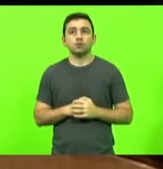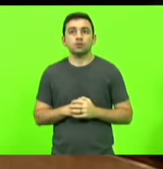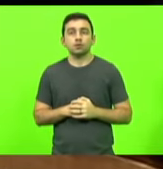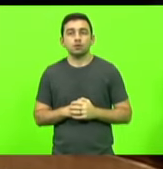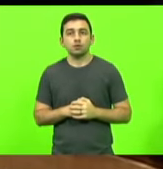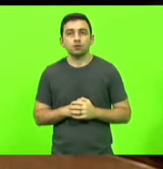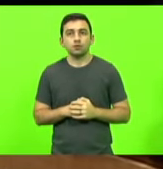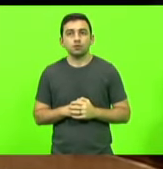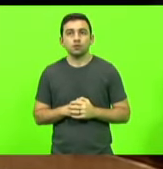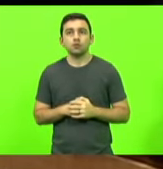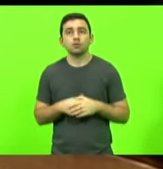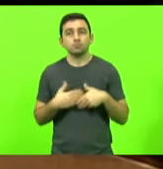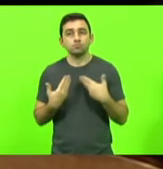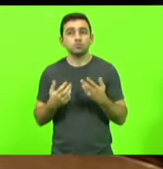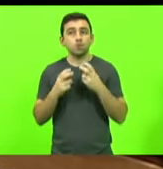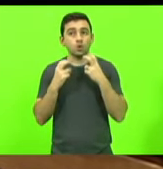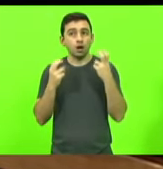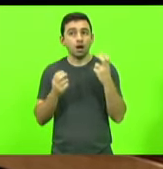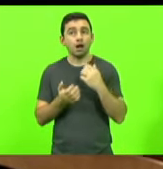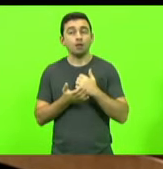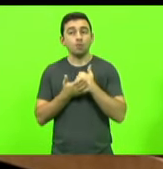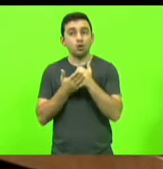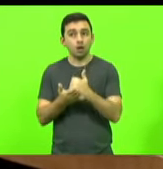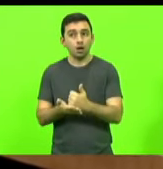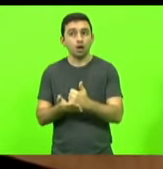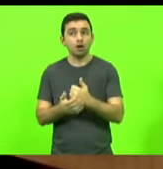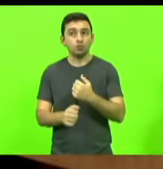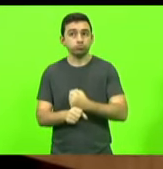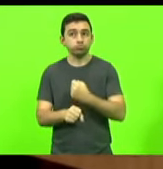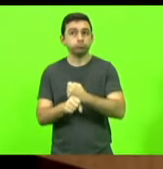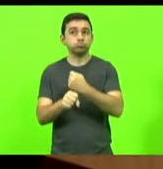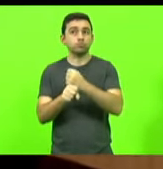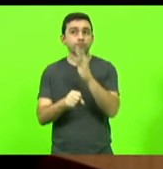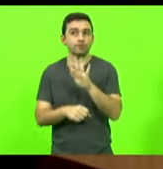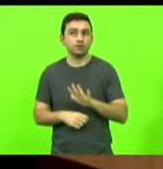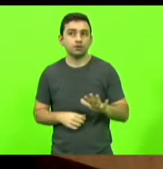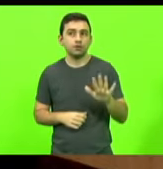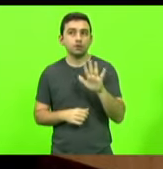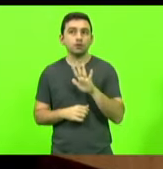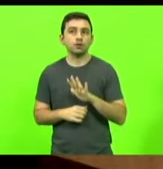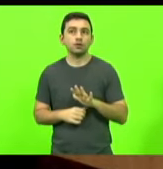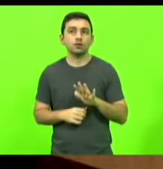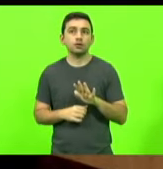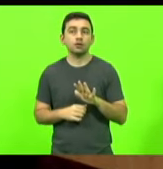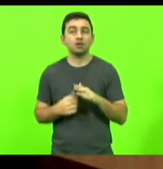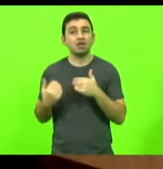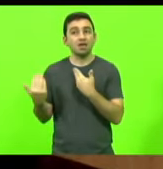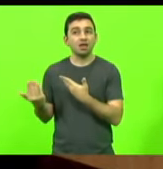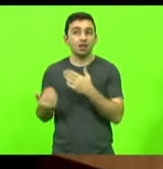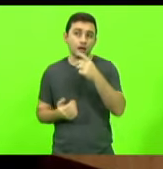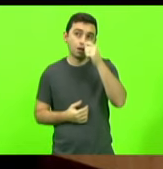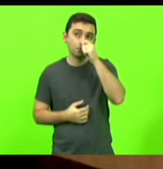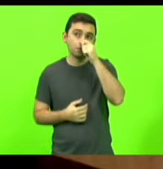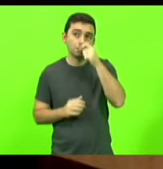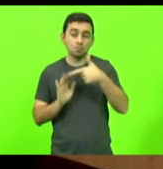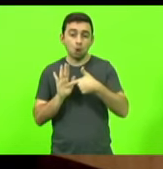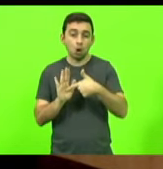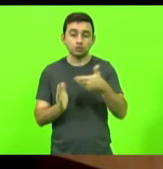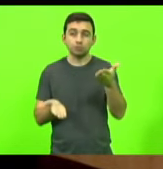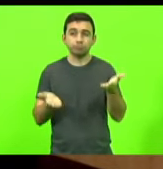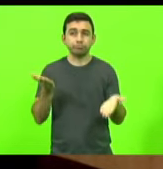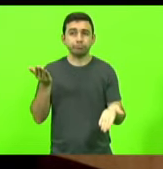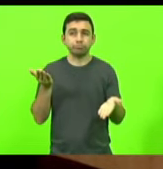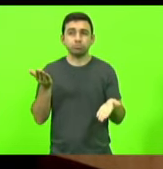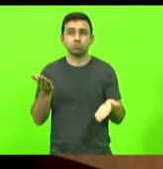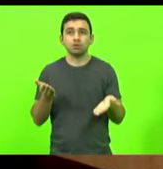em socorro aí às obras federais. Acho que o deputado João Amin aqui coloca essa disparidade